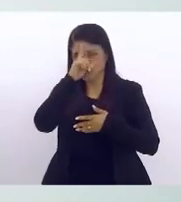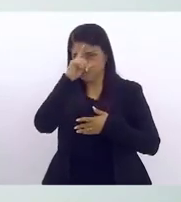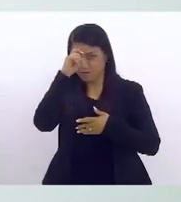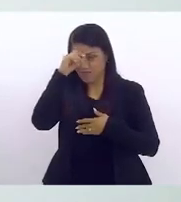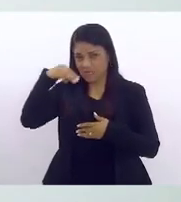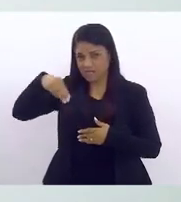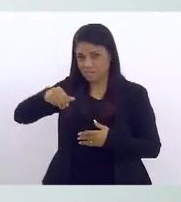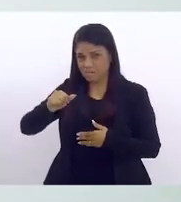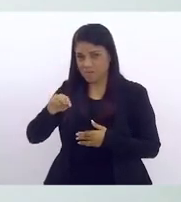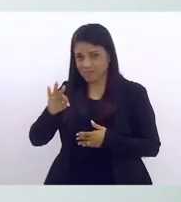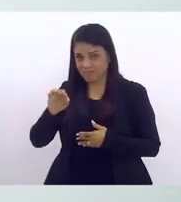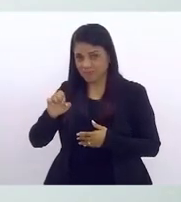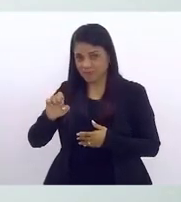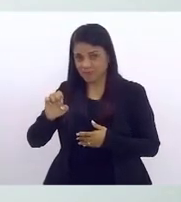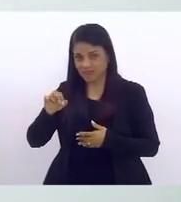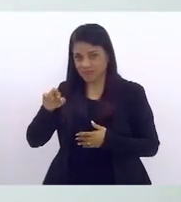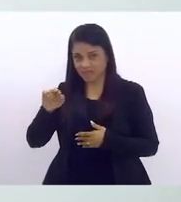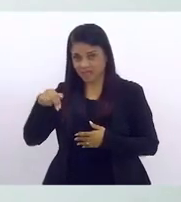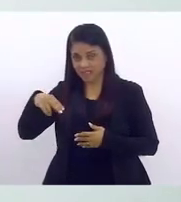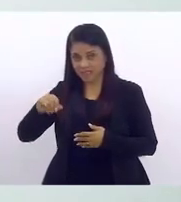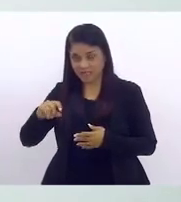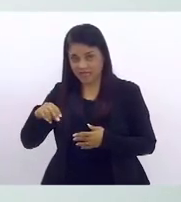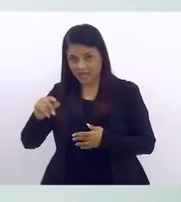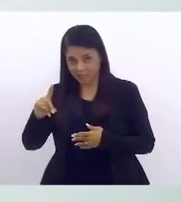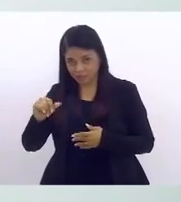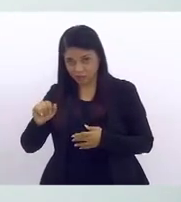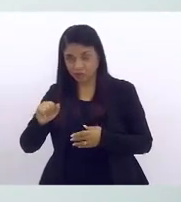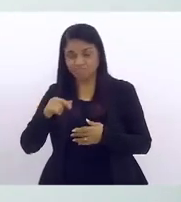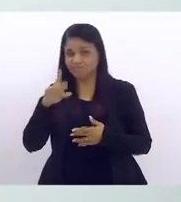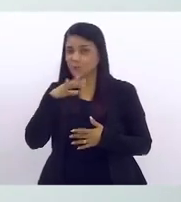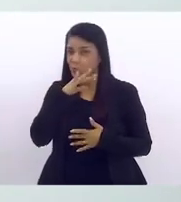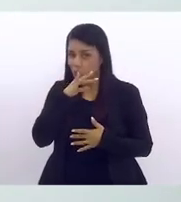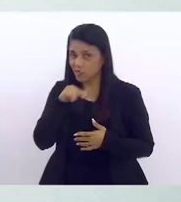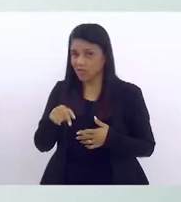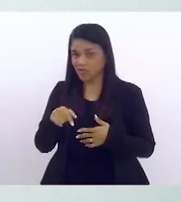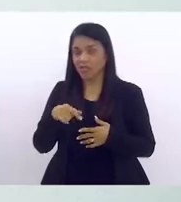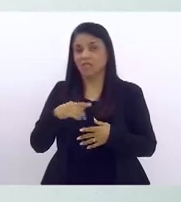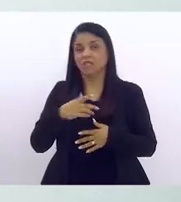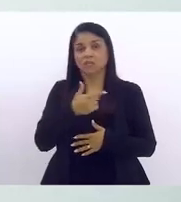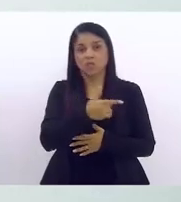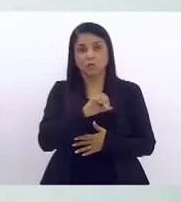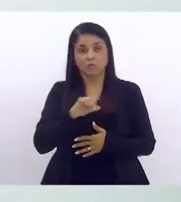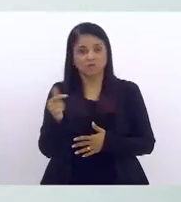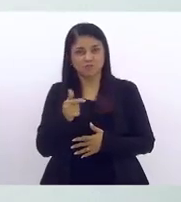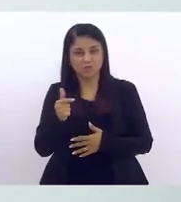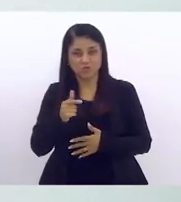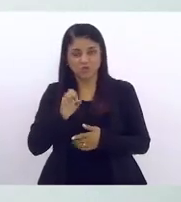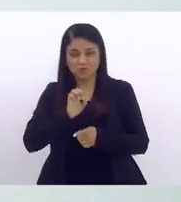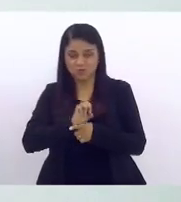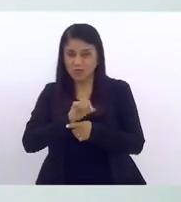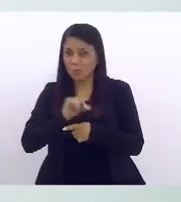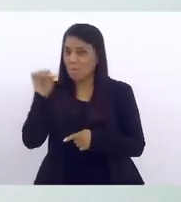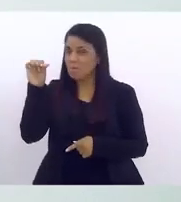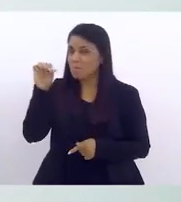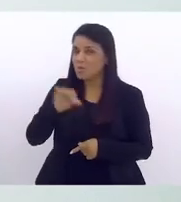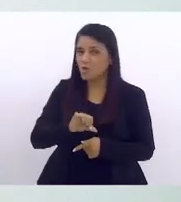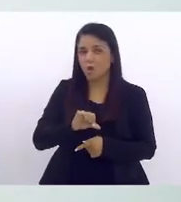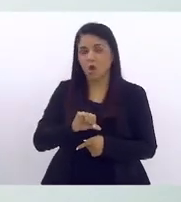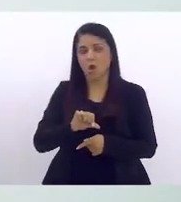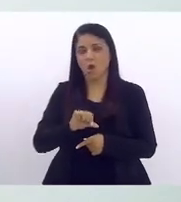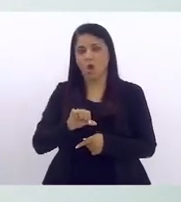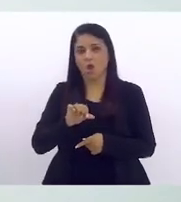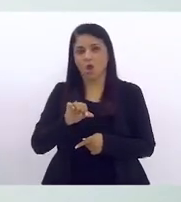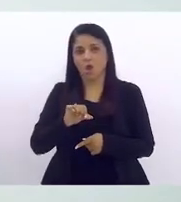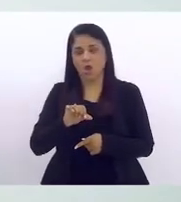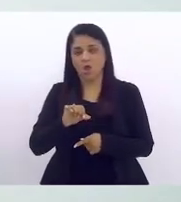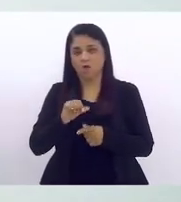em 2022, o estado do Rio de Janeiro foi o quarto pior estado de razão de morte materna do país. É